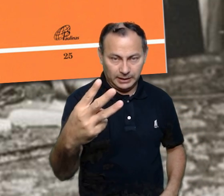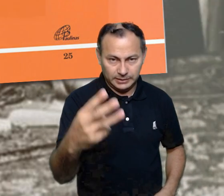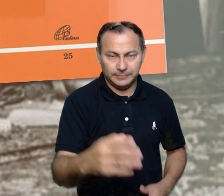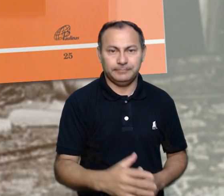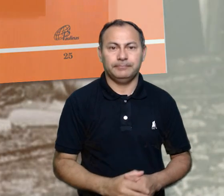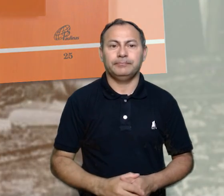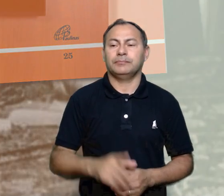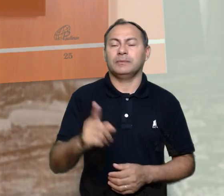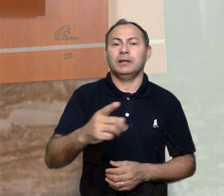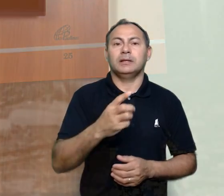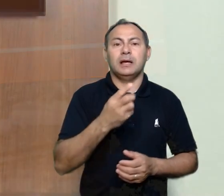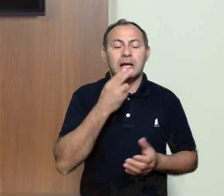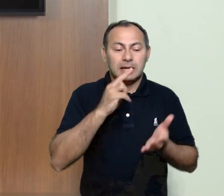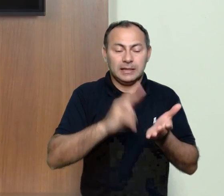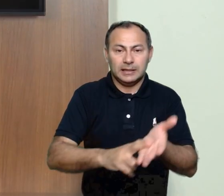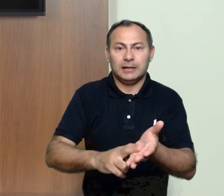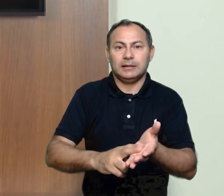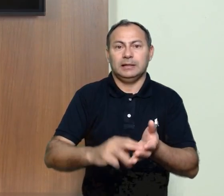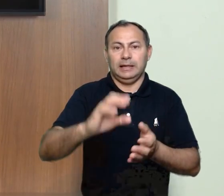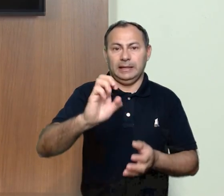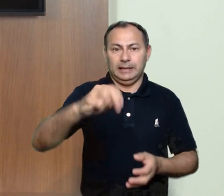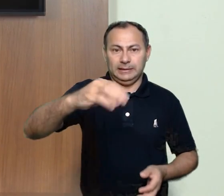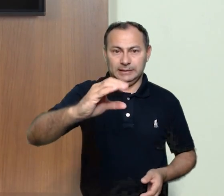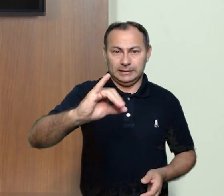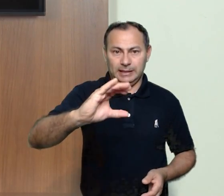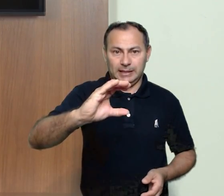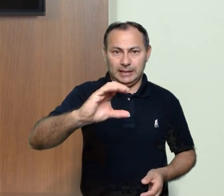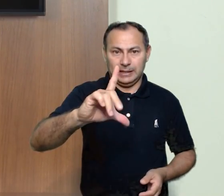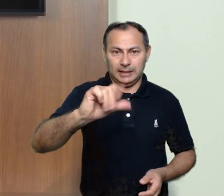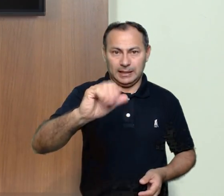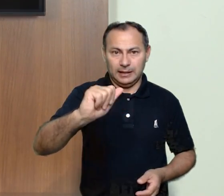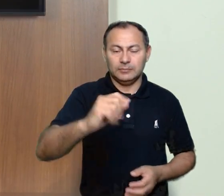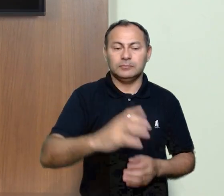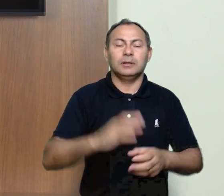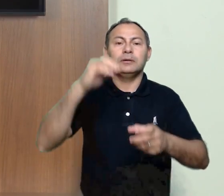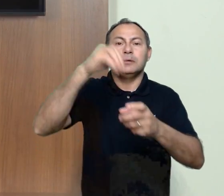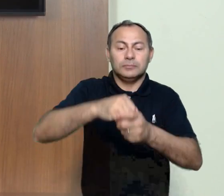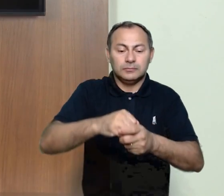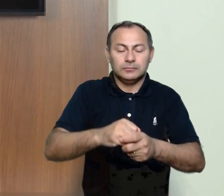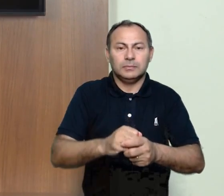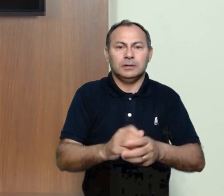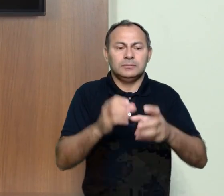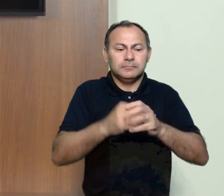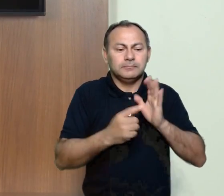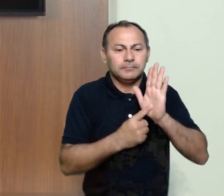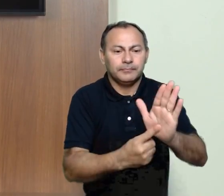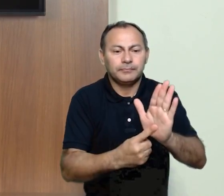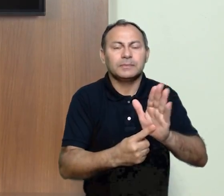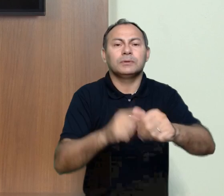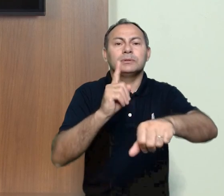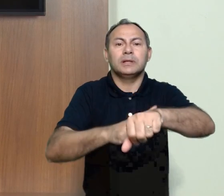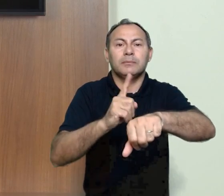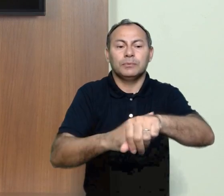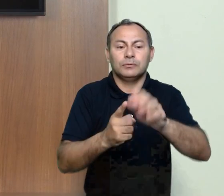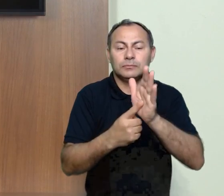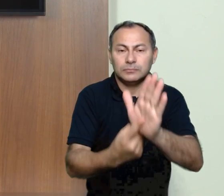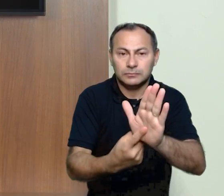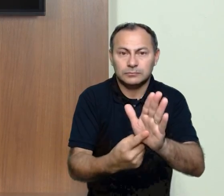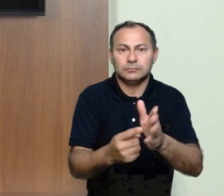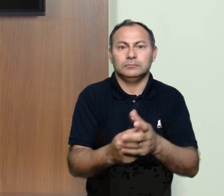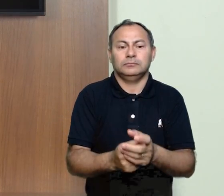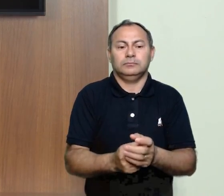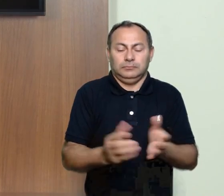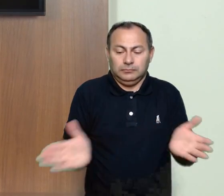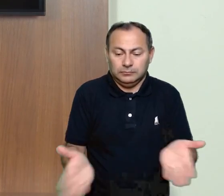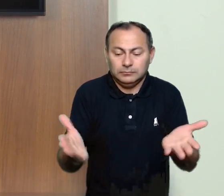1963. Esta encíclica introduzia também a categoria Sinais dos Tempos,